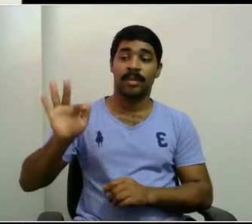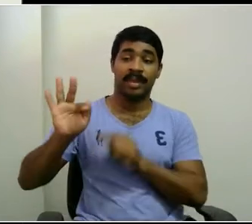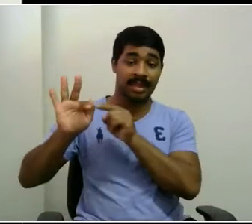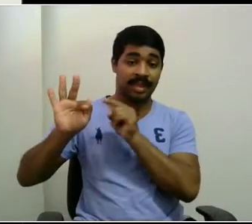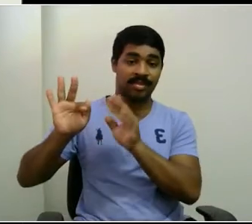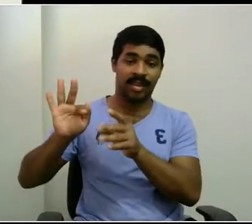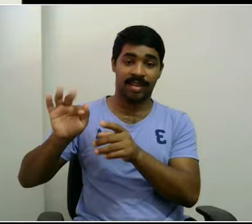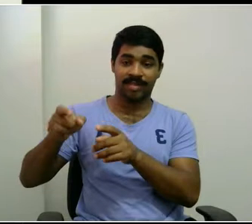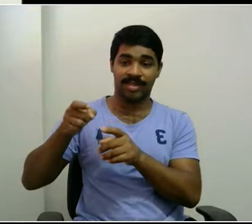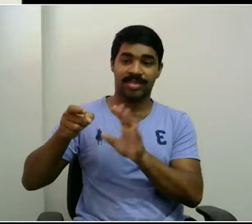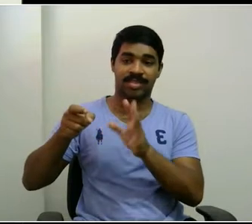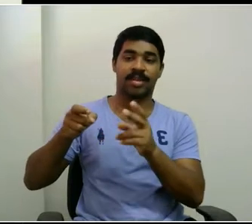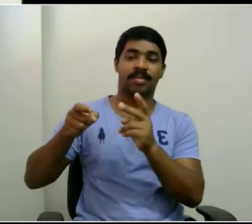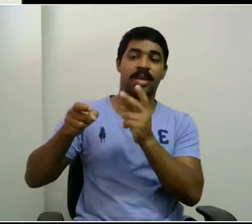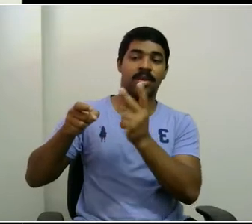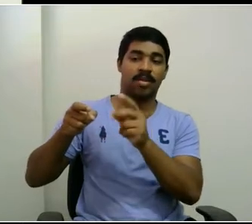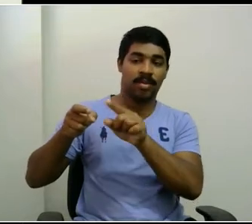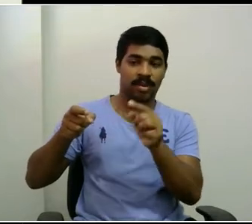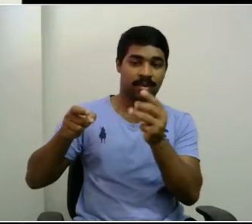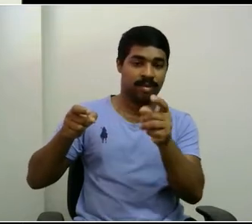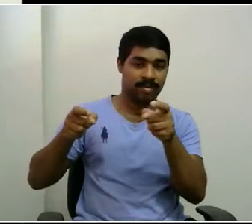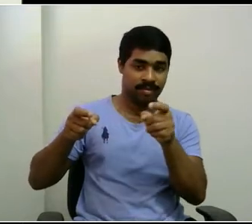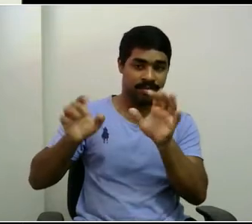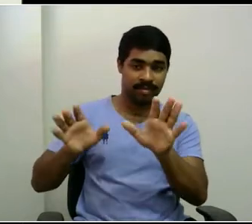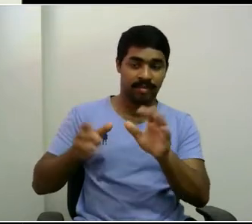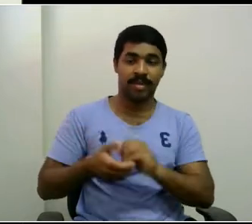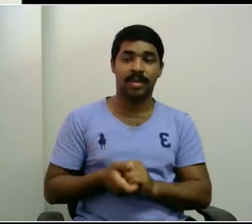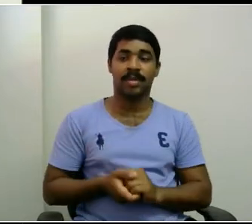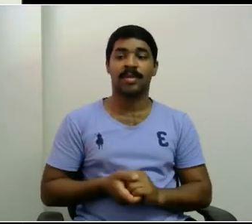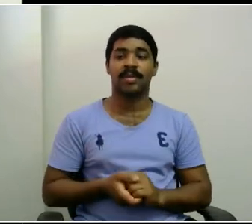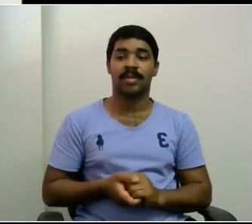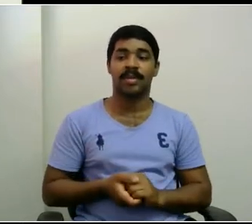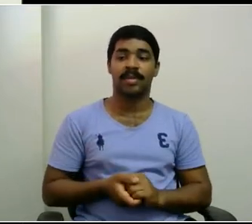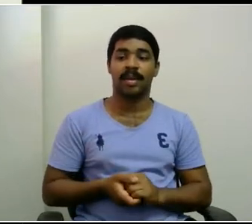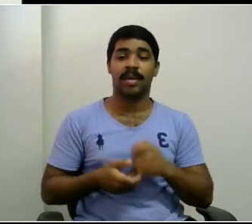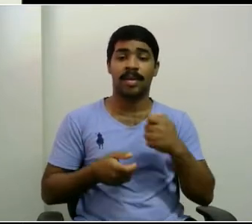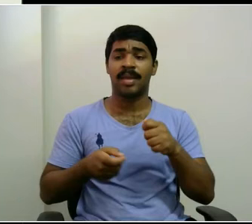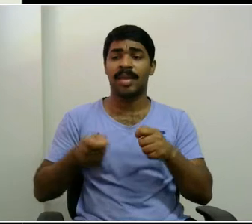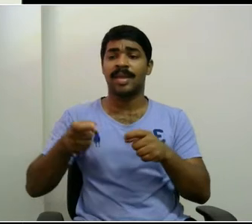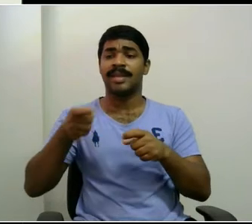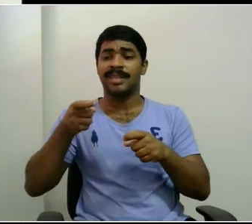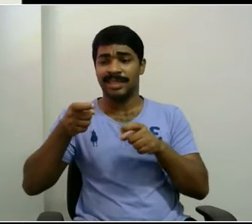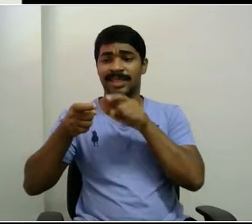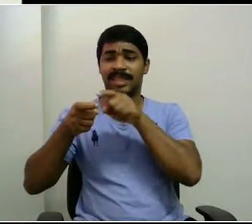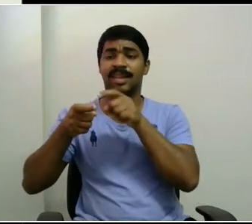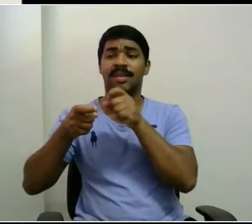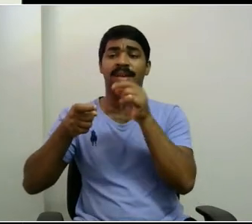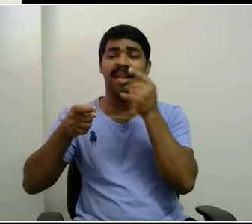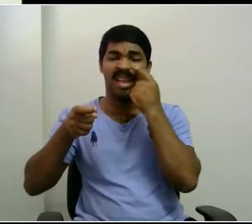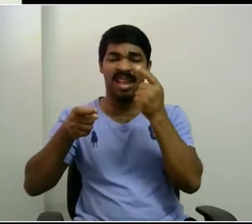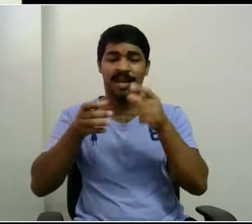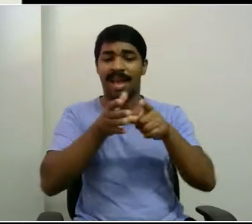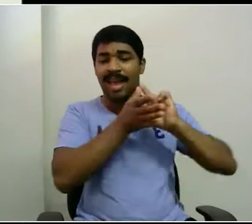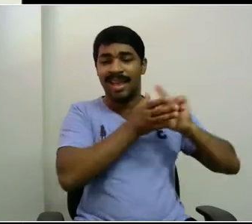Então, aqui seria 2 menos 3x. Então, vou ter que substituir aqui o valor que eu encontrei quando eu calculei f de 1 menos